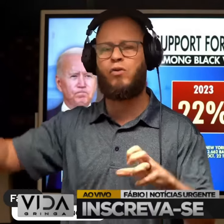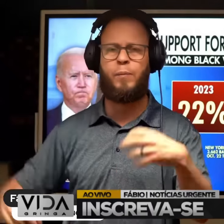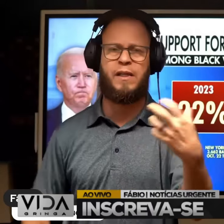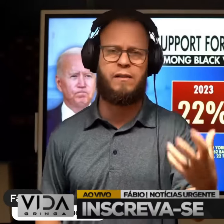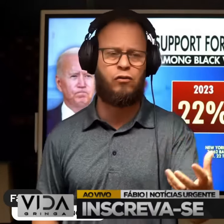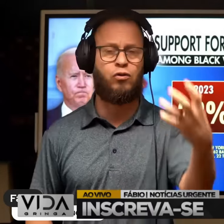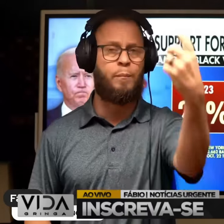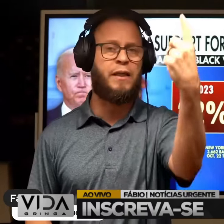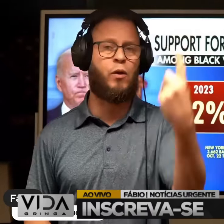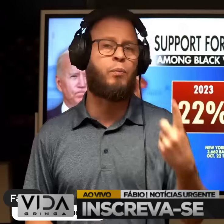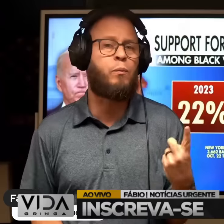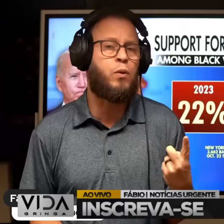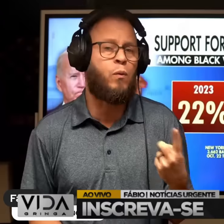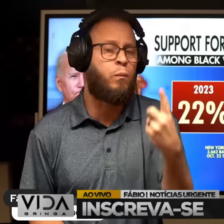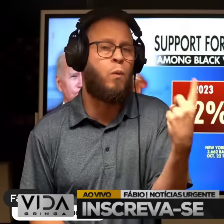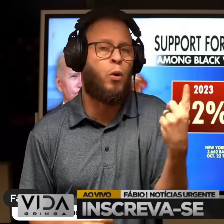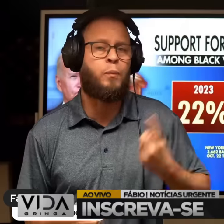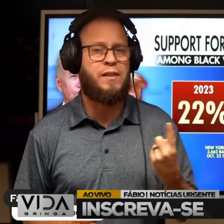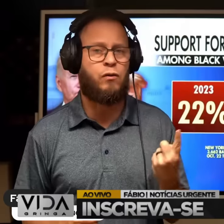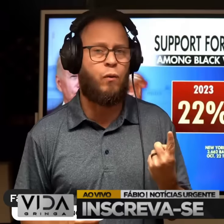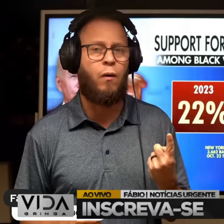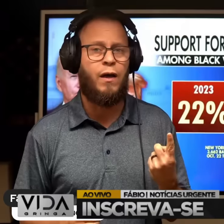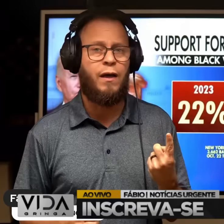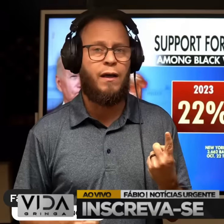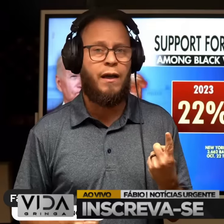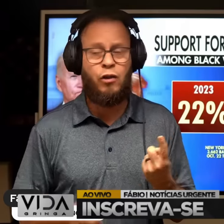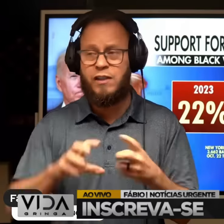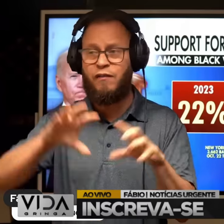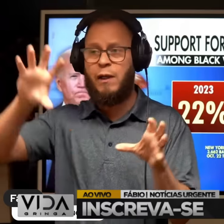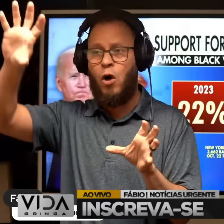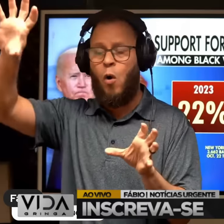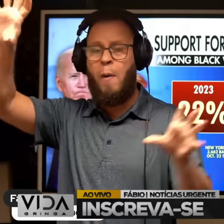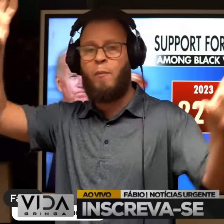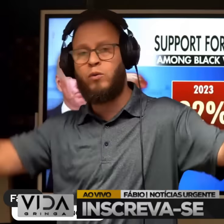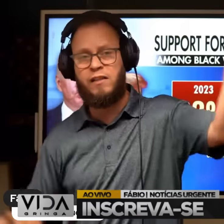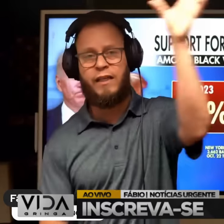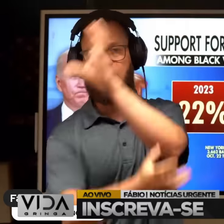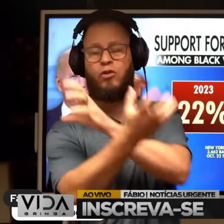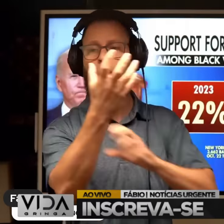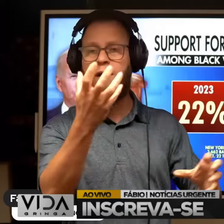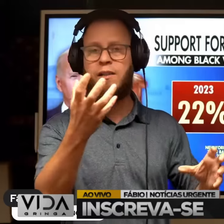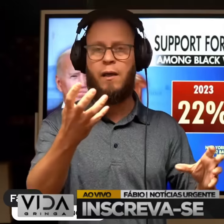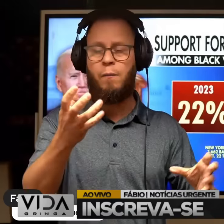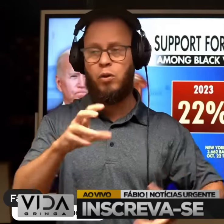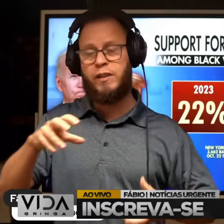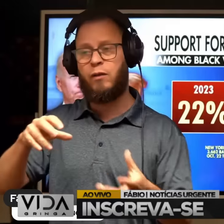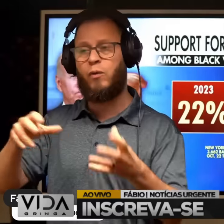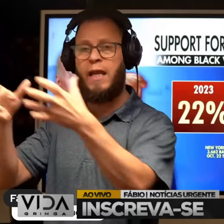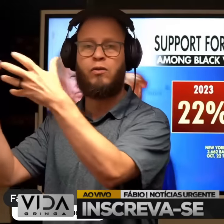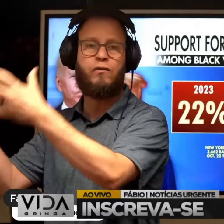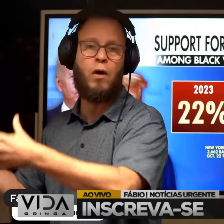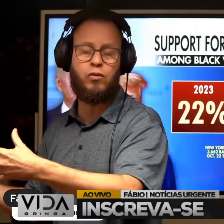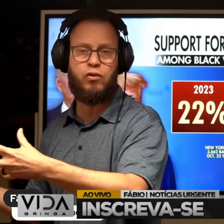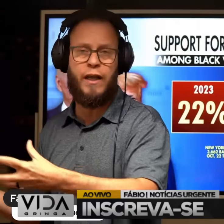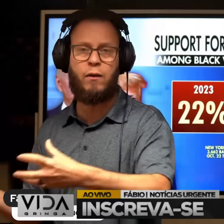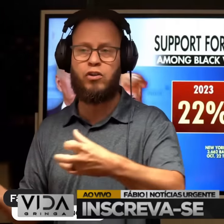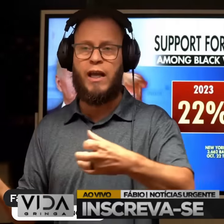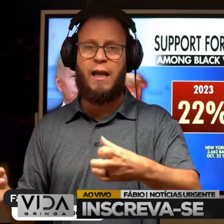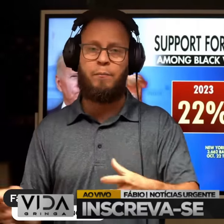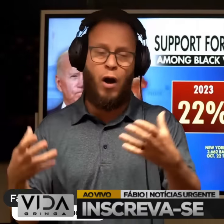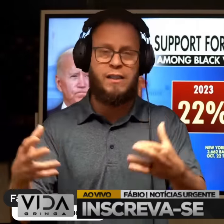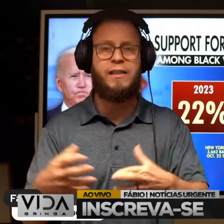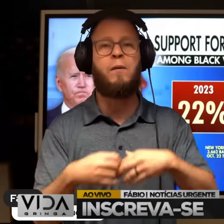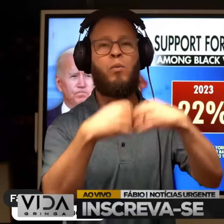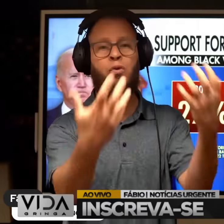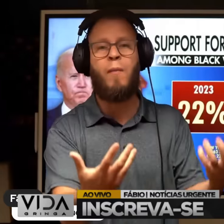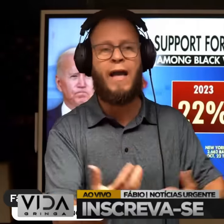estados, o presidente Donald Trump perdeu por um ponto percentual. Então, você está falando uma mudança de 14% entre os votos dos negros